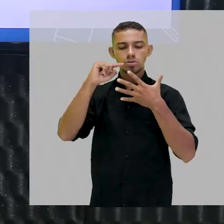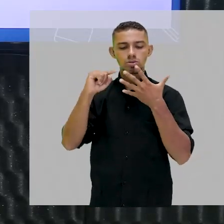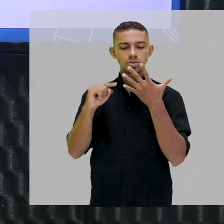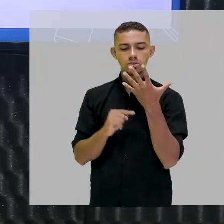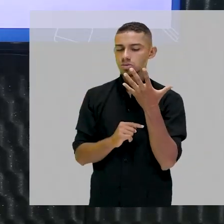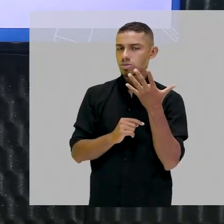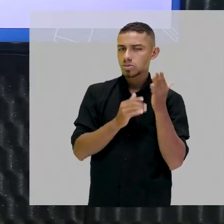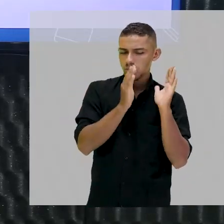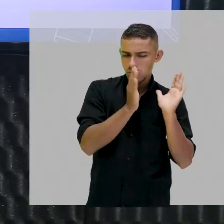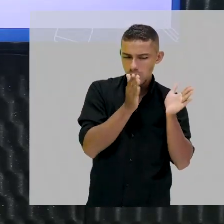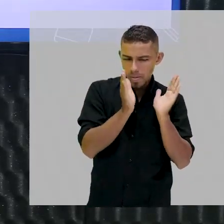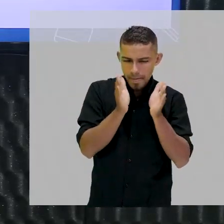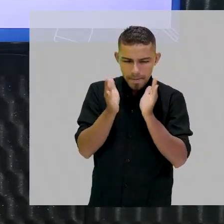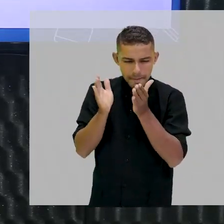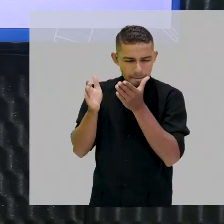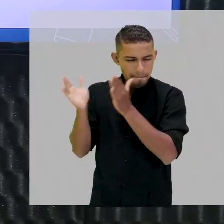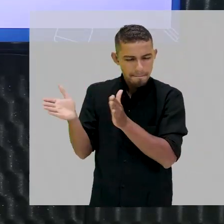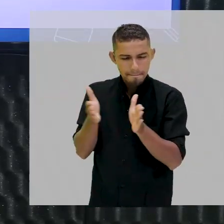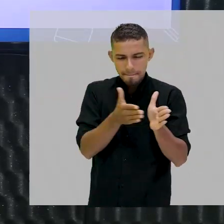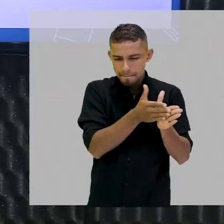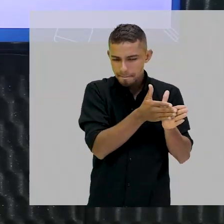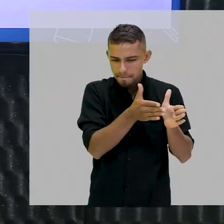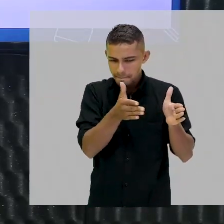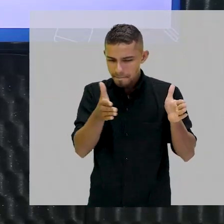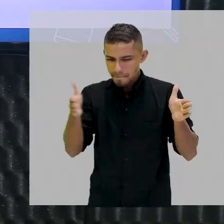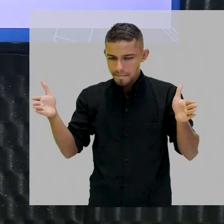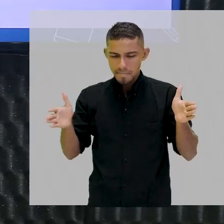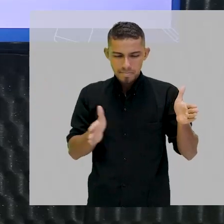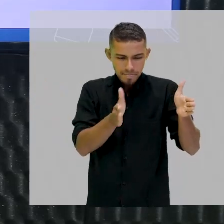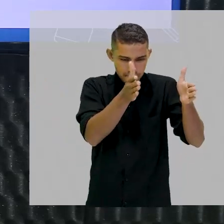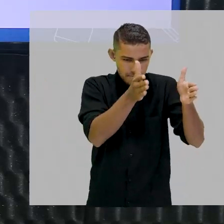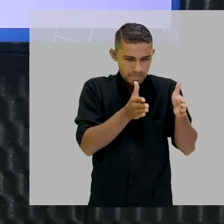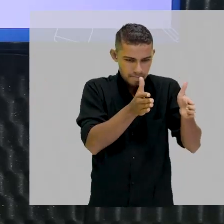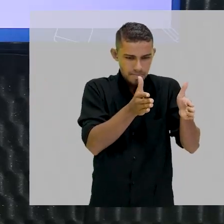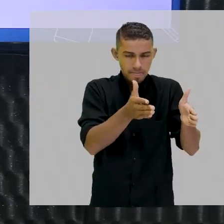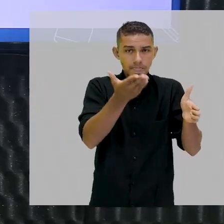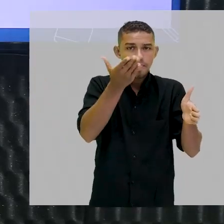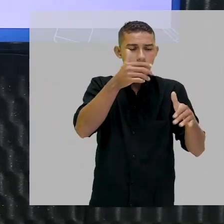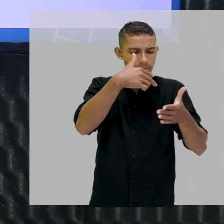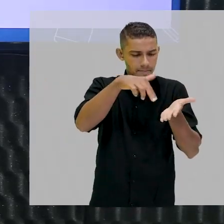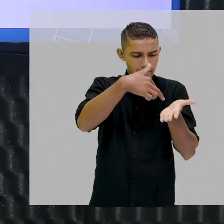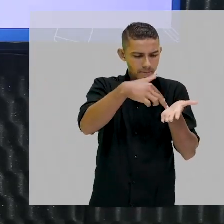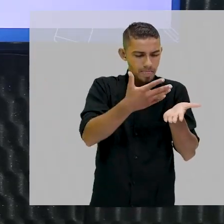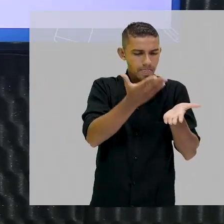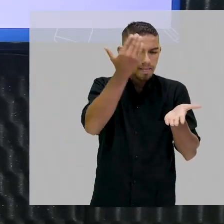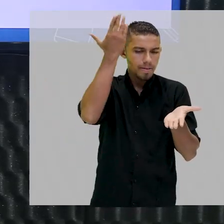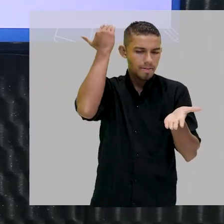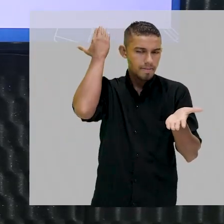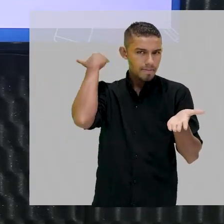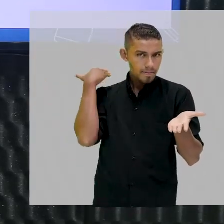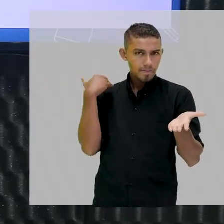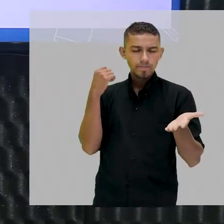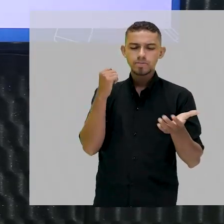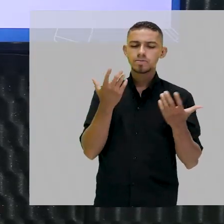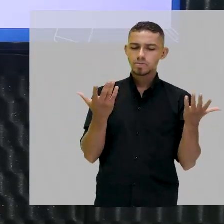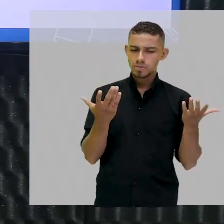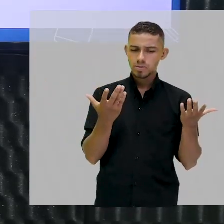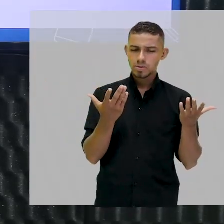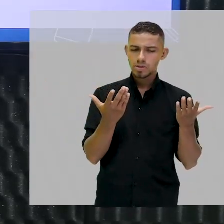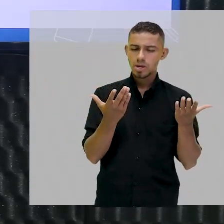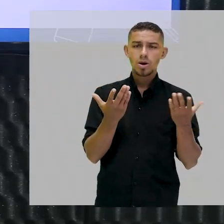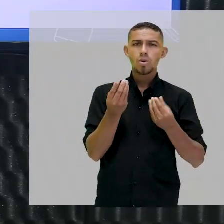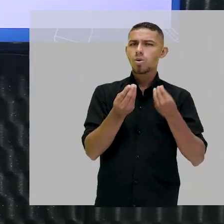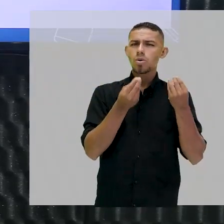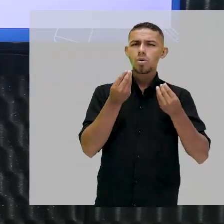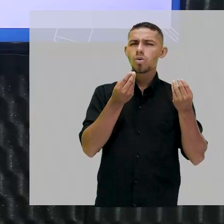vários períodos a história da dança. Existe a dança na pré-história. Como é que os indivíduos dançavam